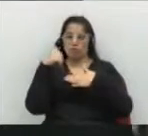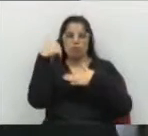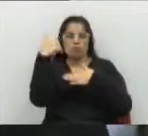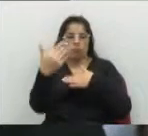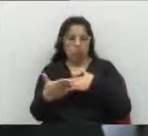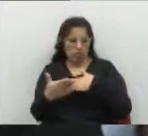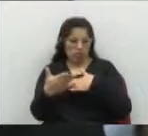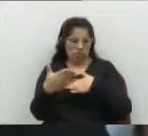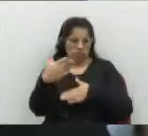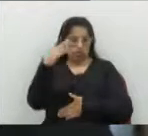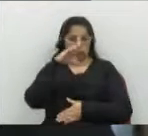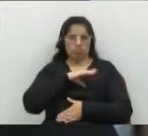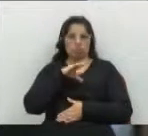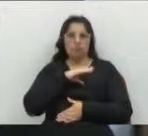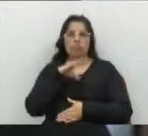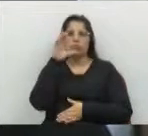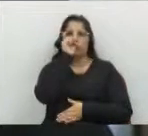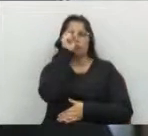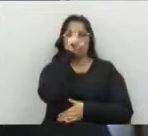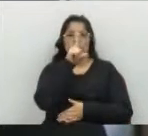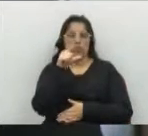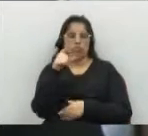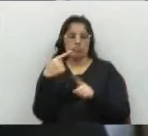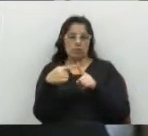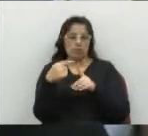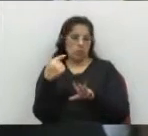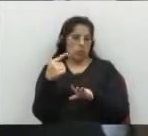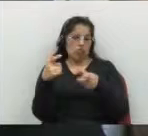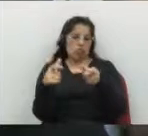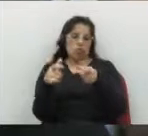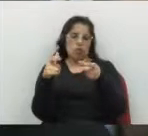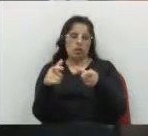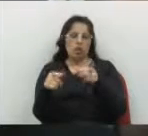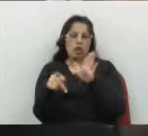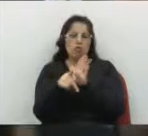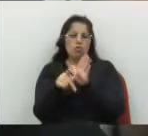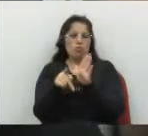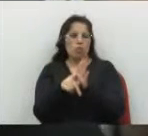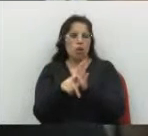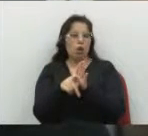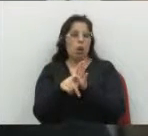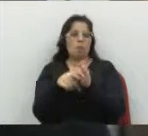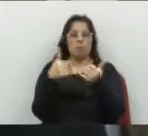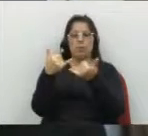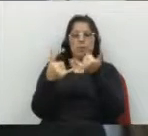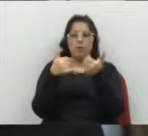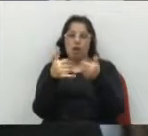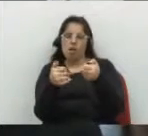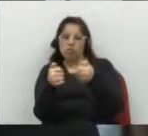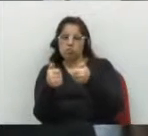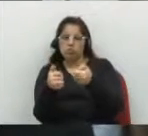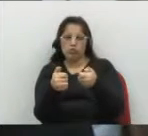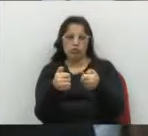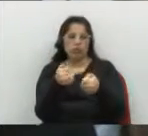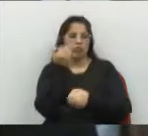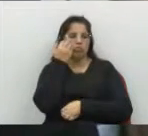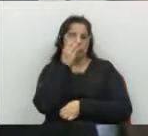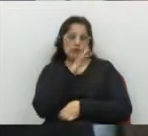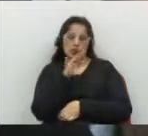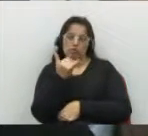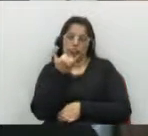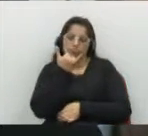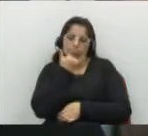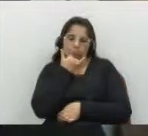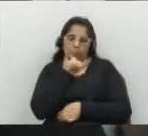local específico para mim colocar o meu som, meu equipamento, o videogame para as crianças ali. É lamentável